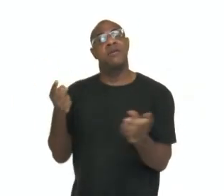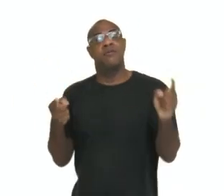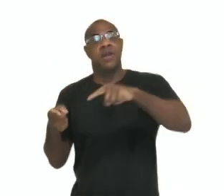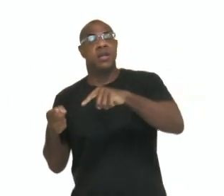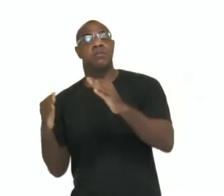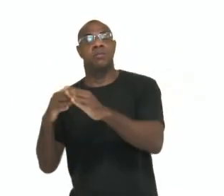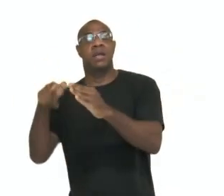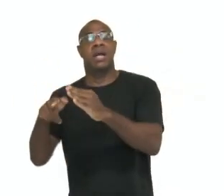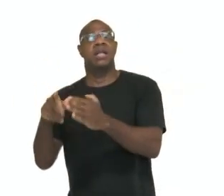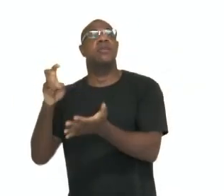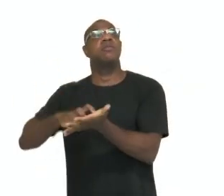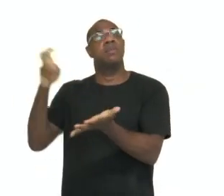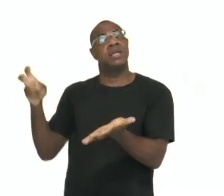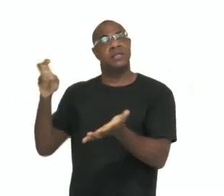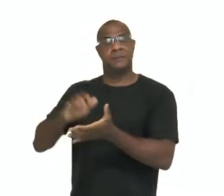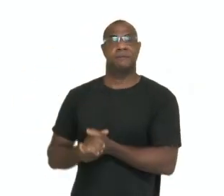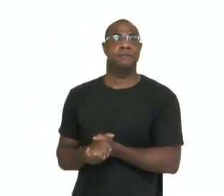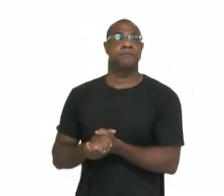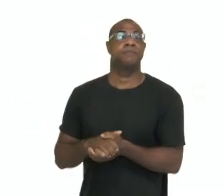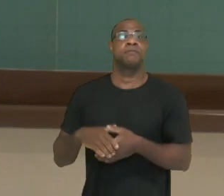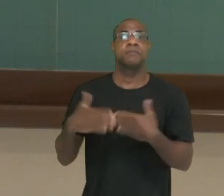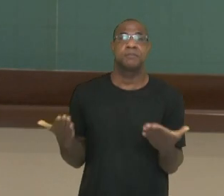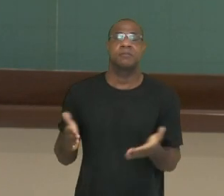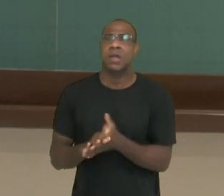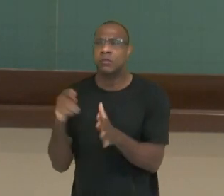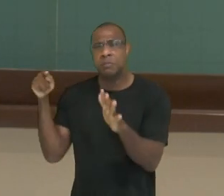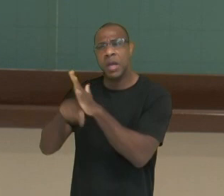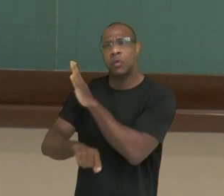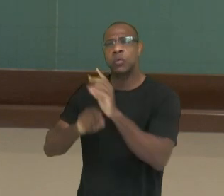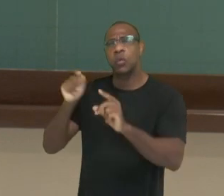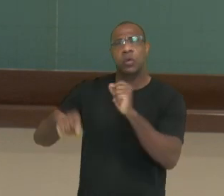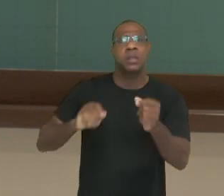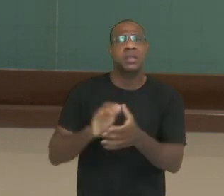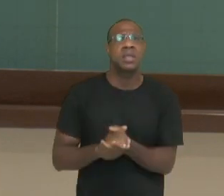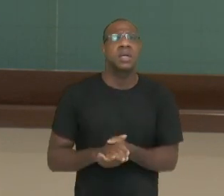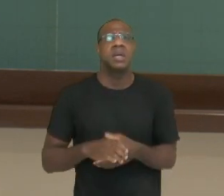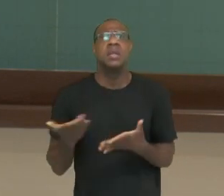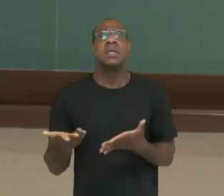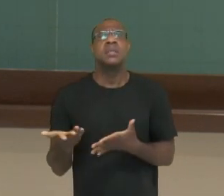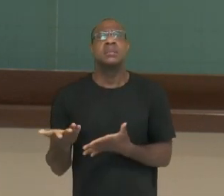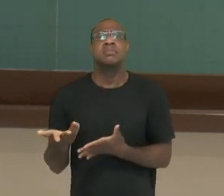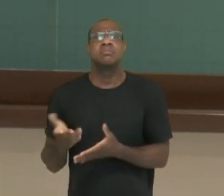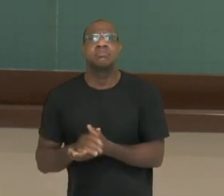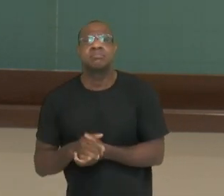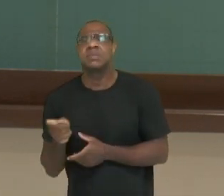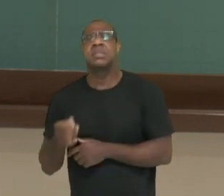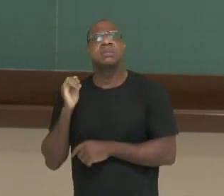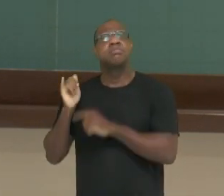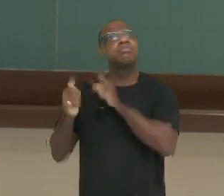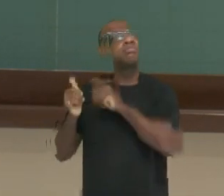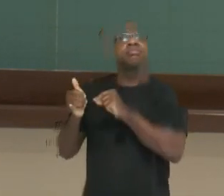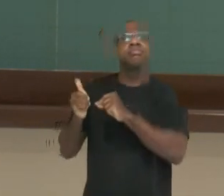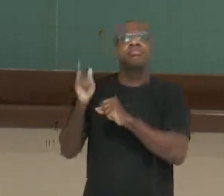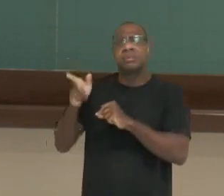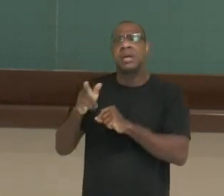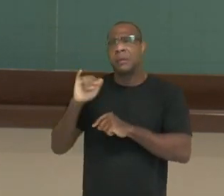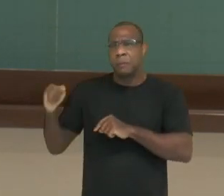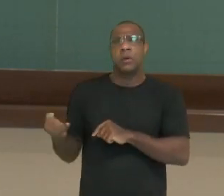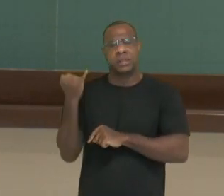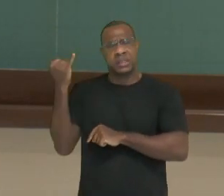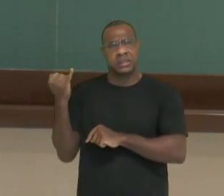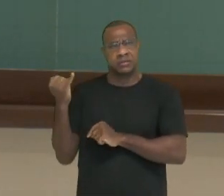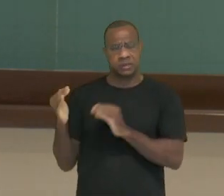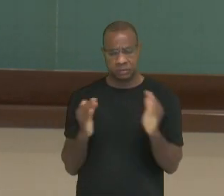modo que eu emprestei a outra menina. Eu te pergunto, que discurso prevalece nessa passagem?